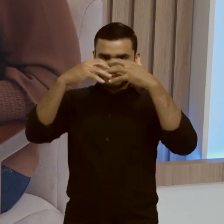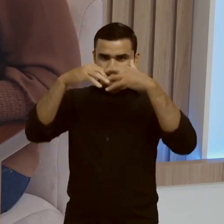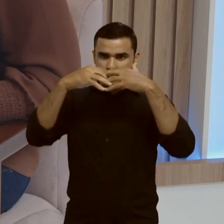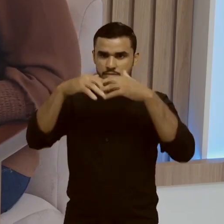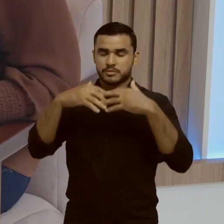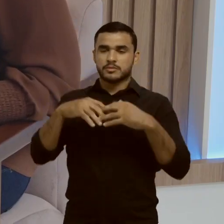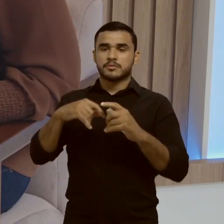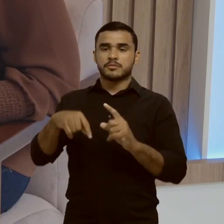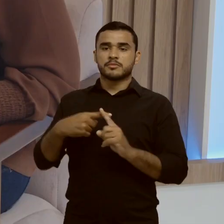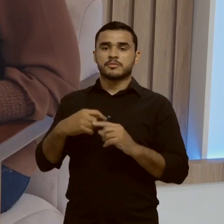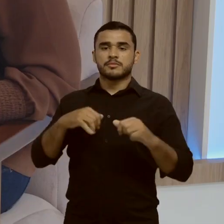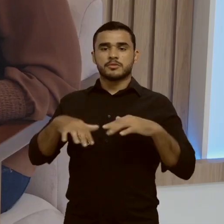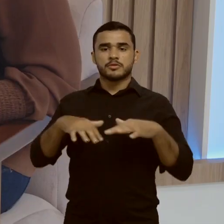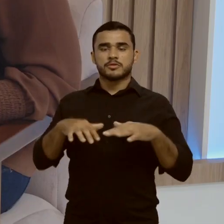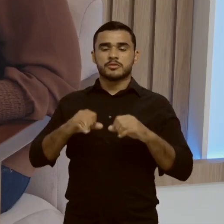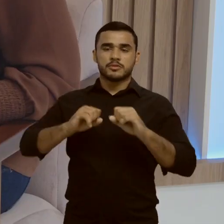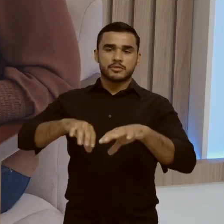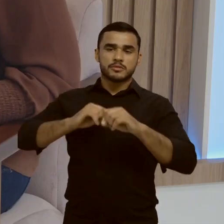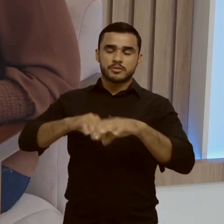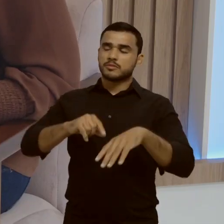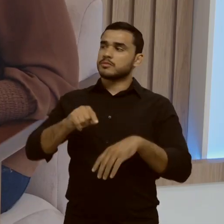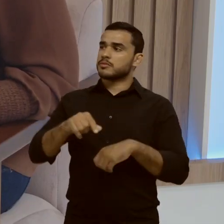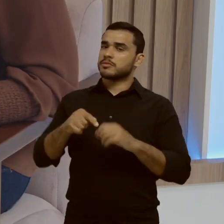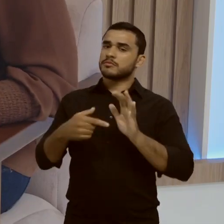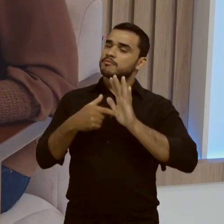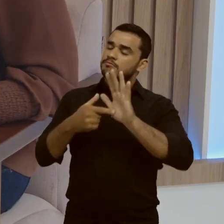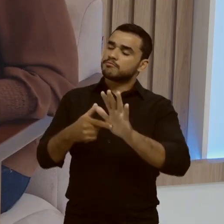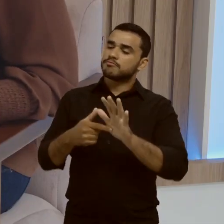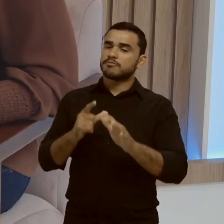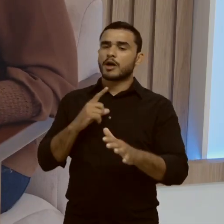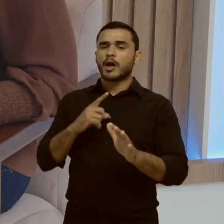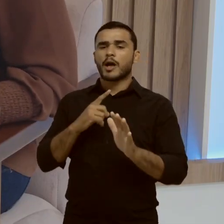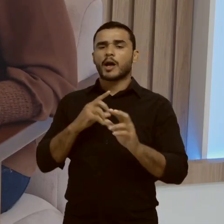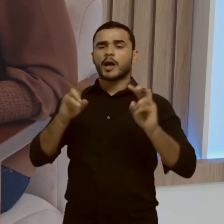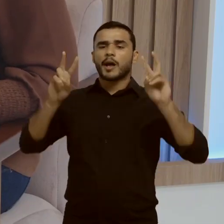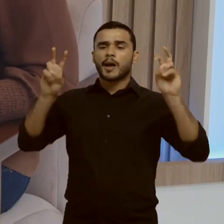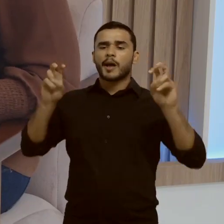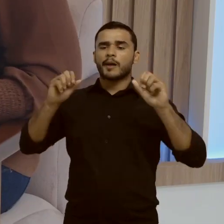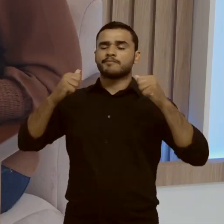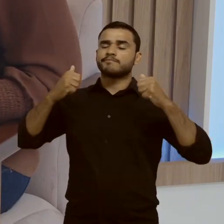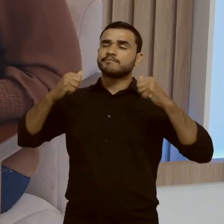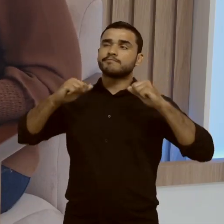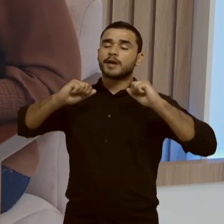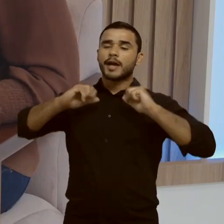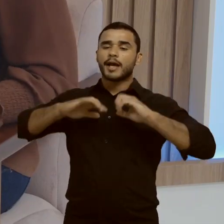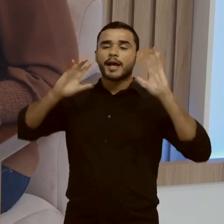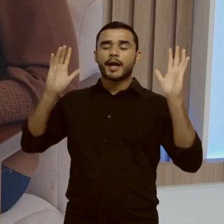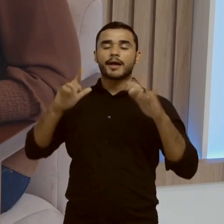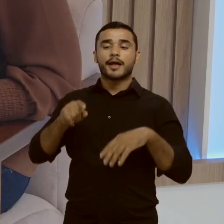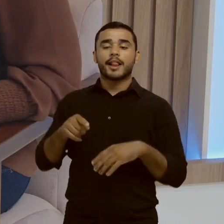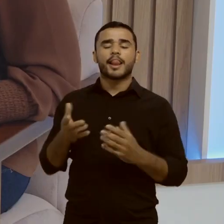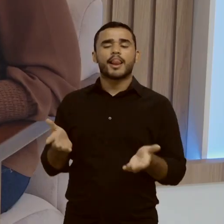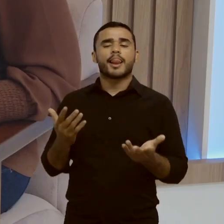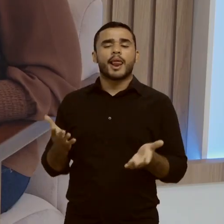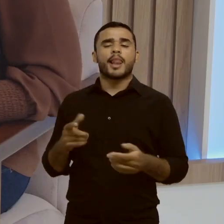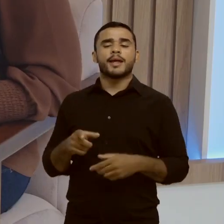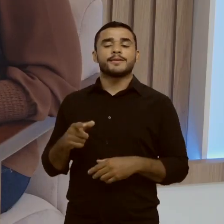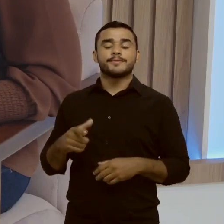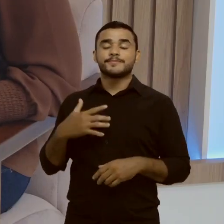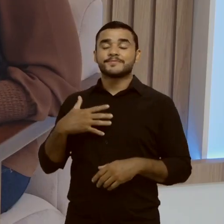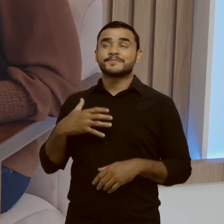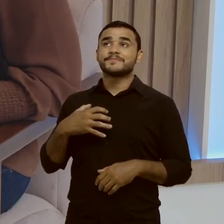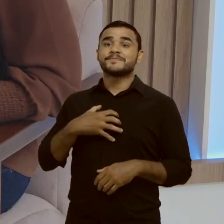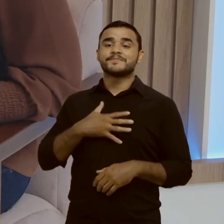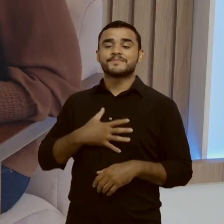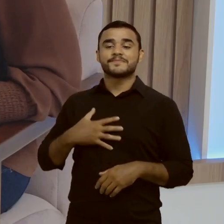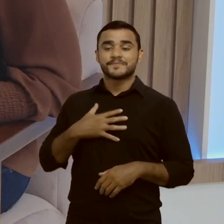Então, ensinar as crianças, apresentar a elas conteúdos de forma lúdica, de forma leve, prazerosa, para